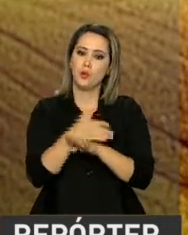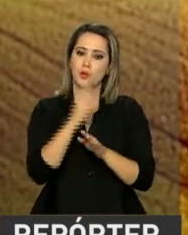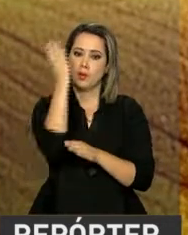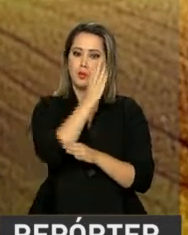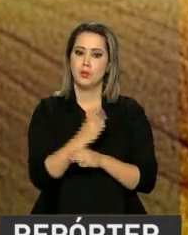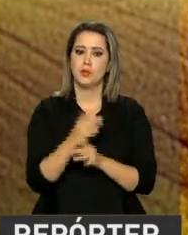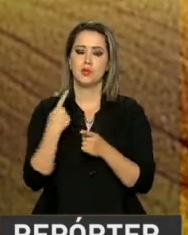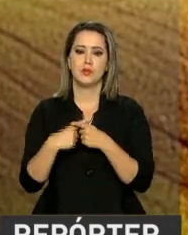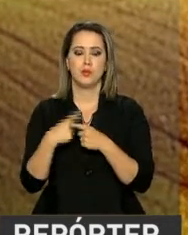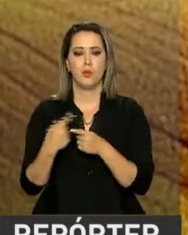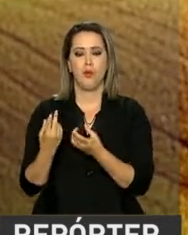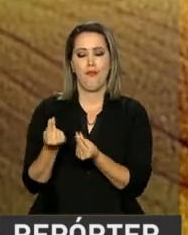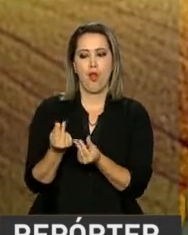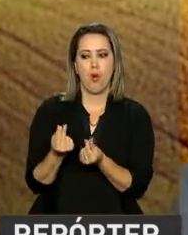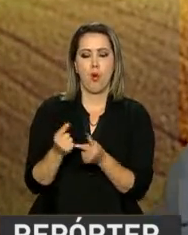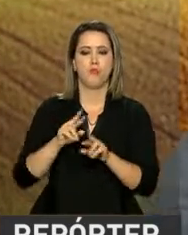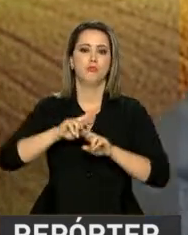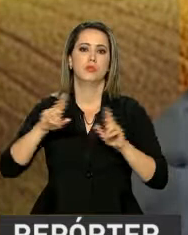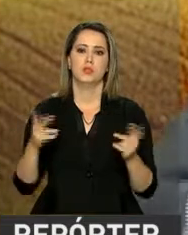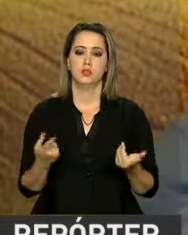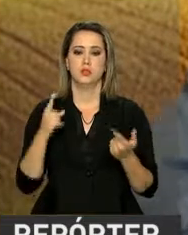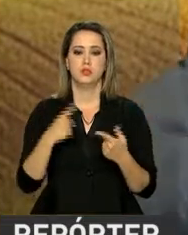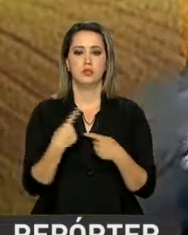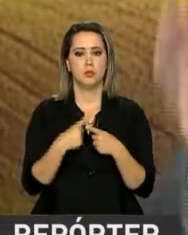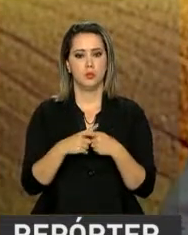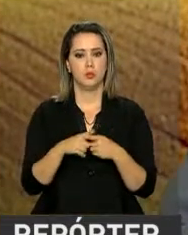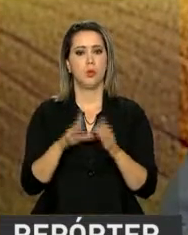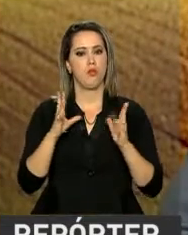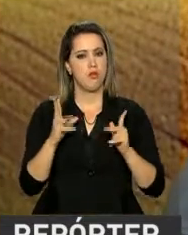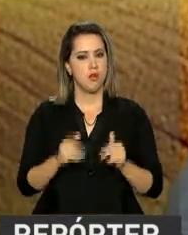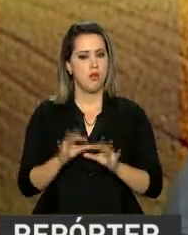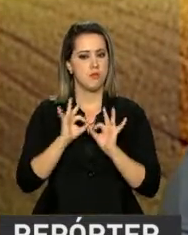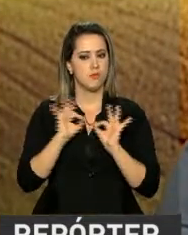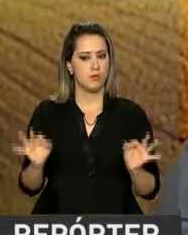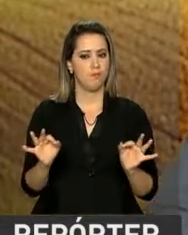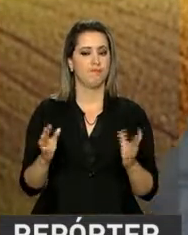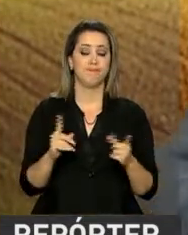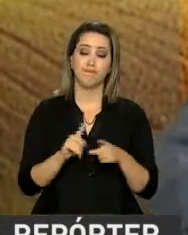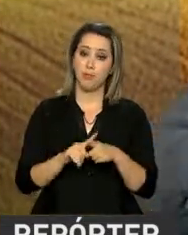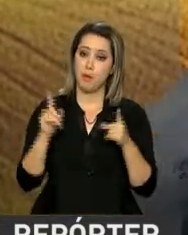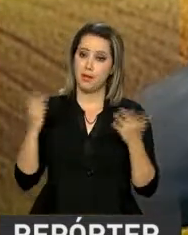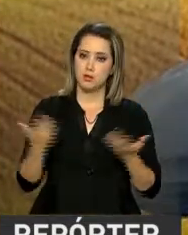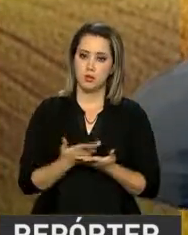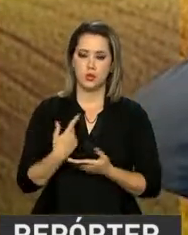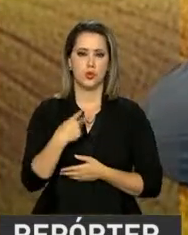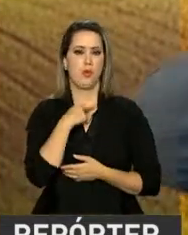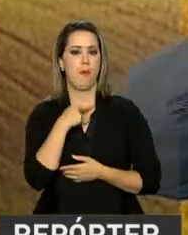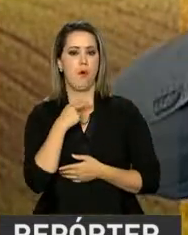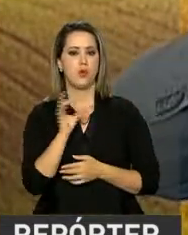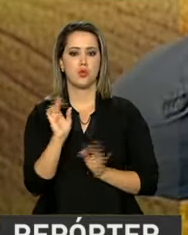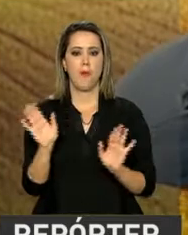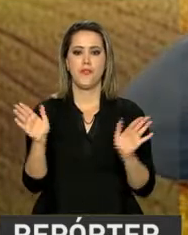por conta de preços por conta de outras coisas que só a questão sanitária está desimpedido hoje eles não poderiam simplesmente